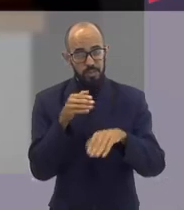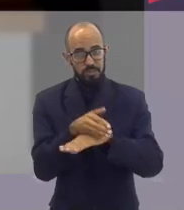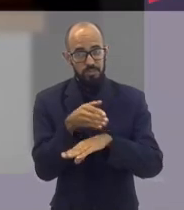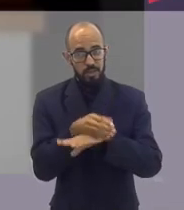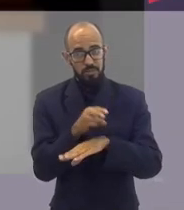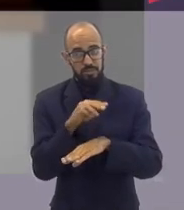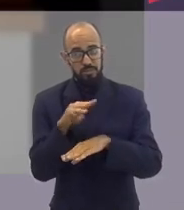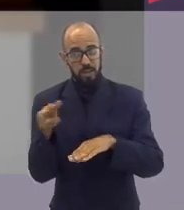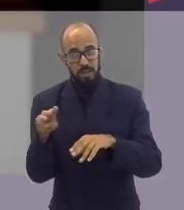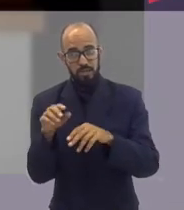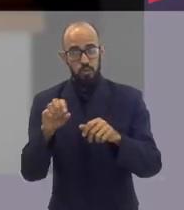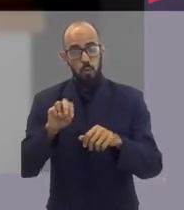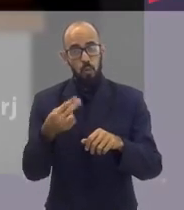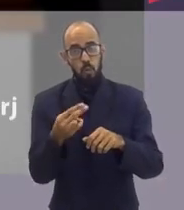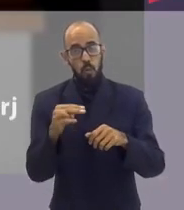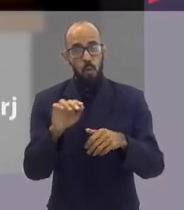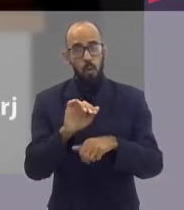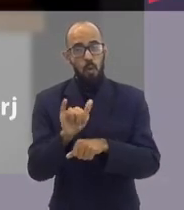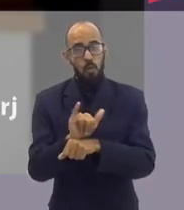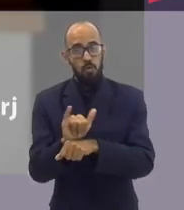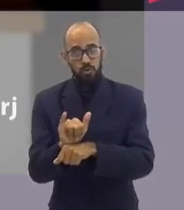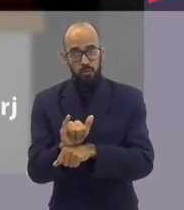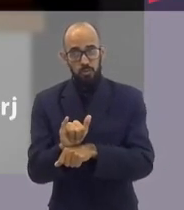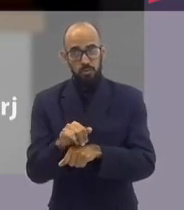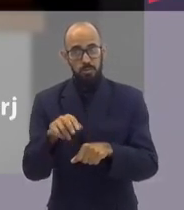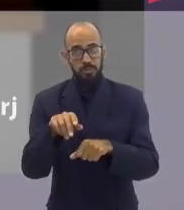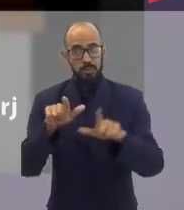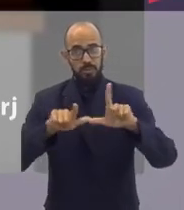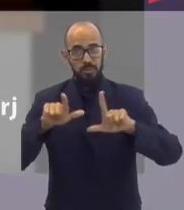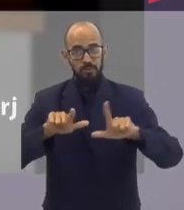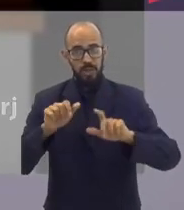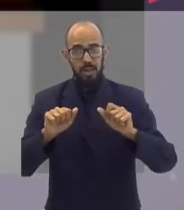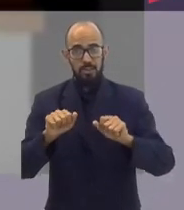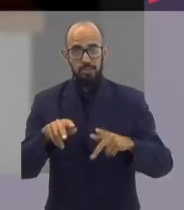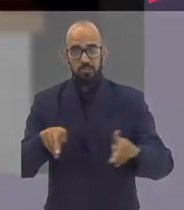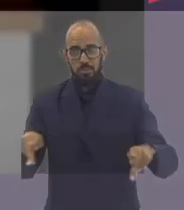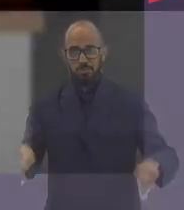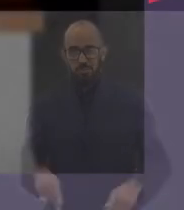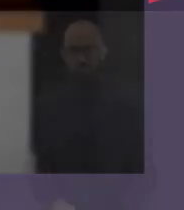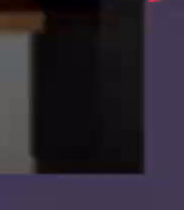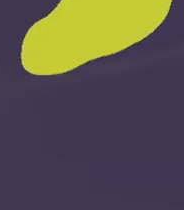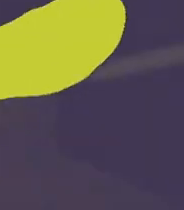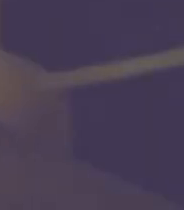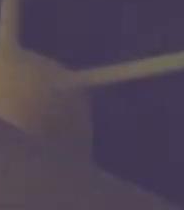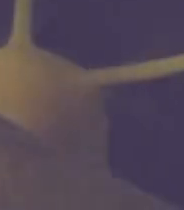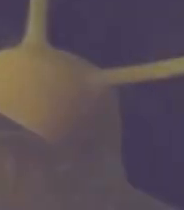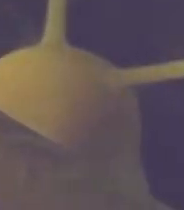nosso site ou então o nosso canal do YouTube, TV Alerj, o canal do povo. Até a próxima.